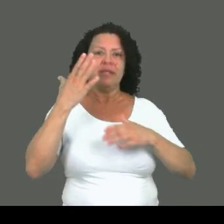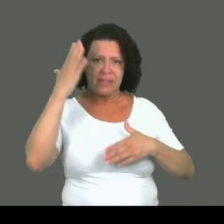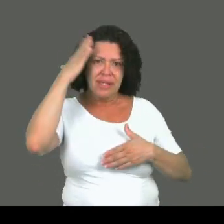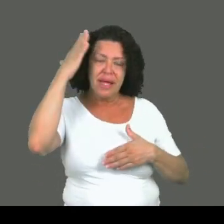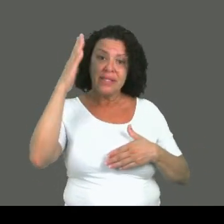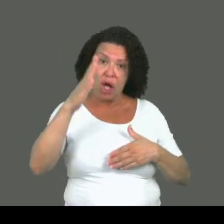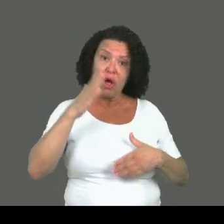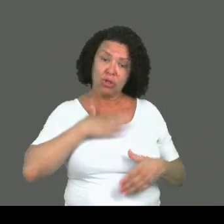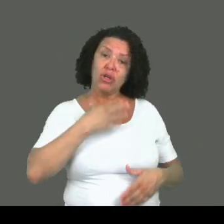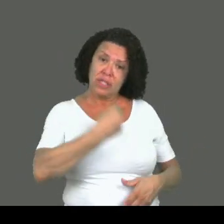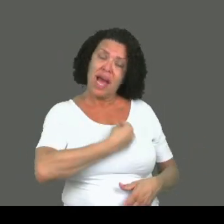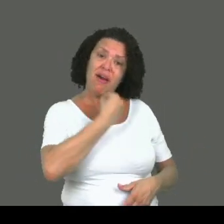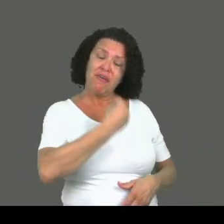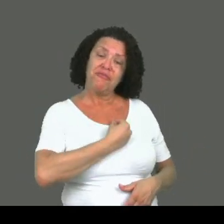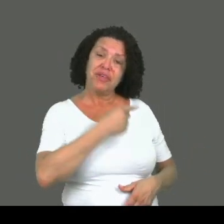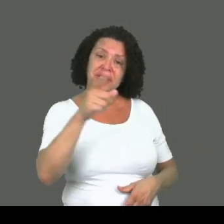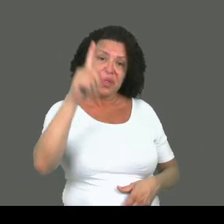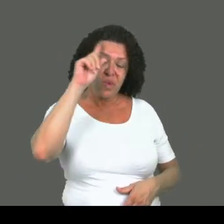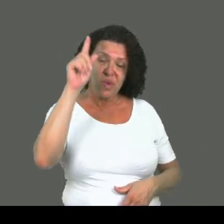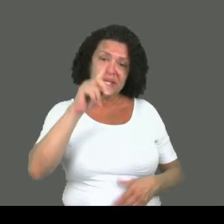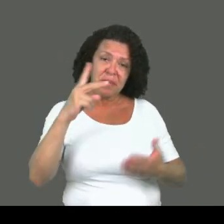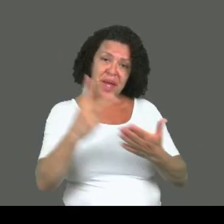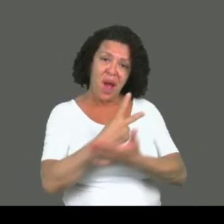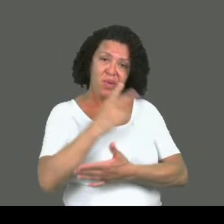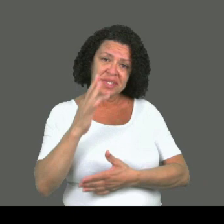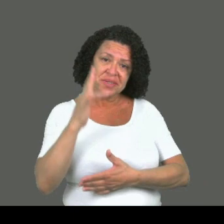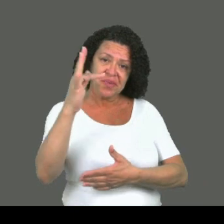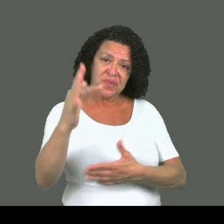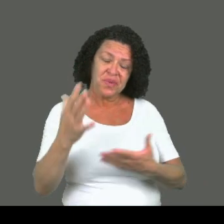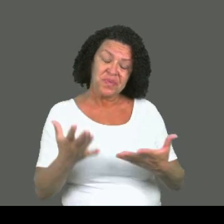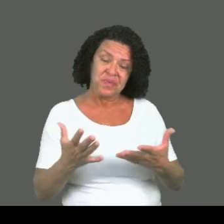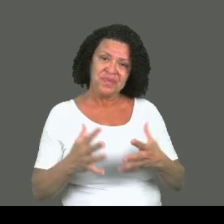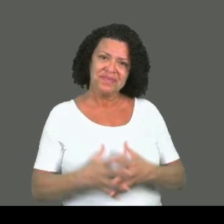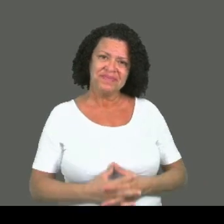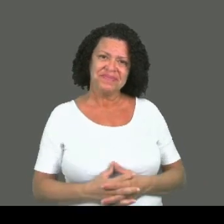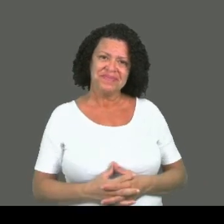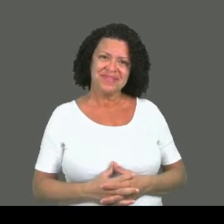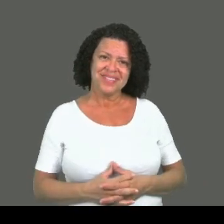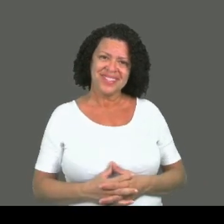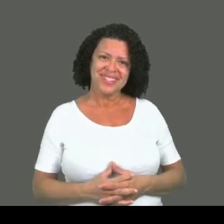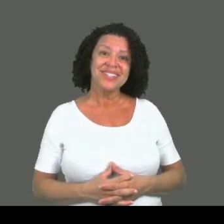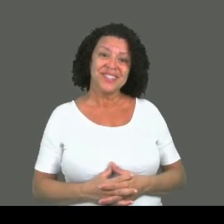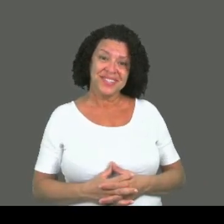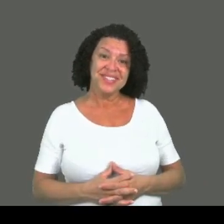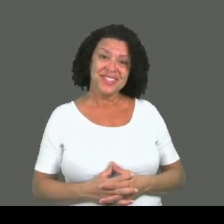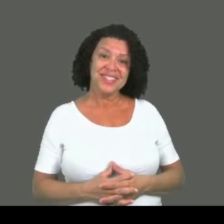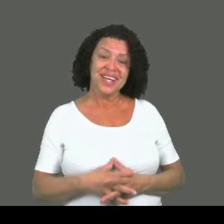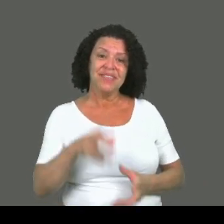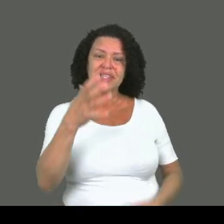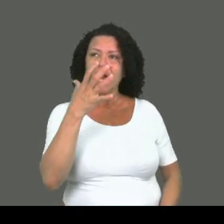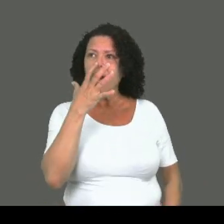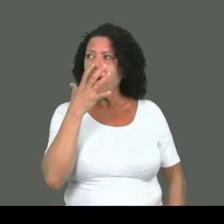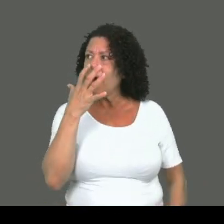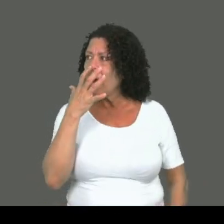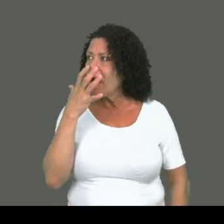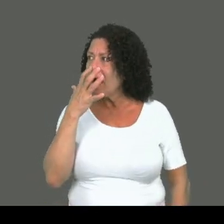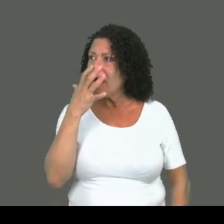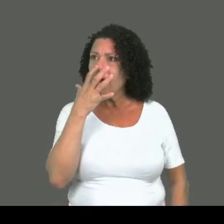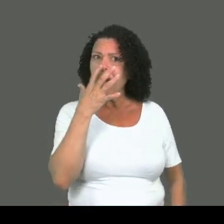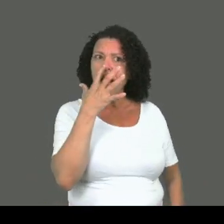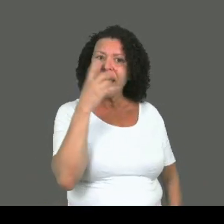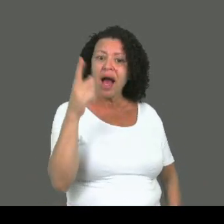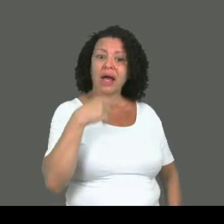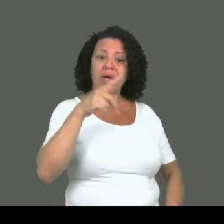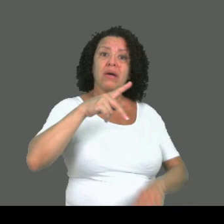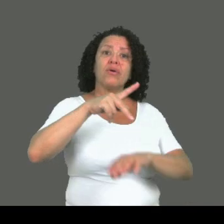vida, ela é cheia de incertezas, né? Não é de se admirar que tantas pessoas do nosso país